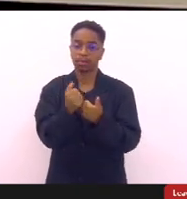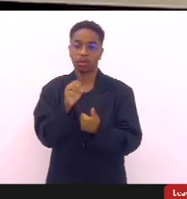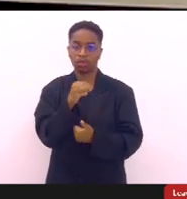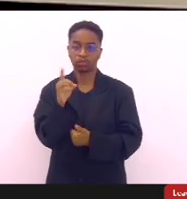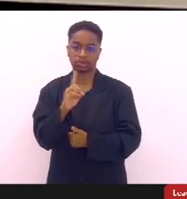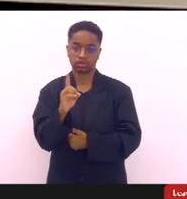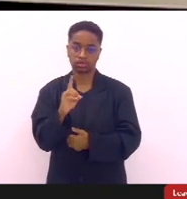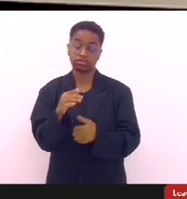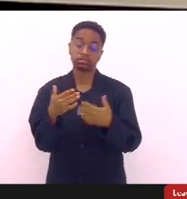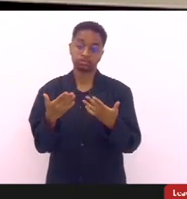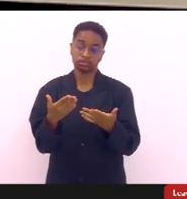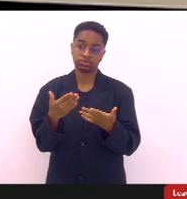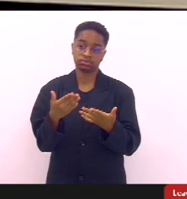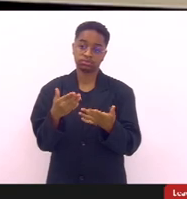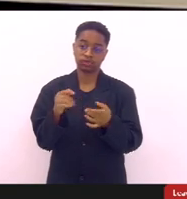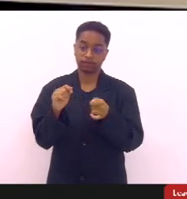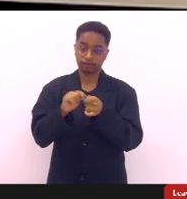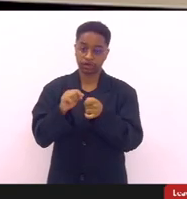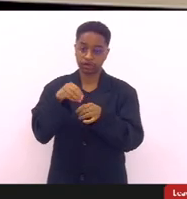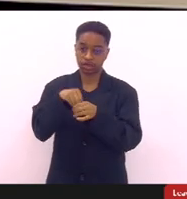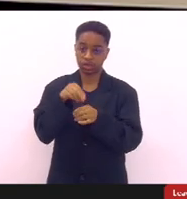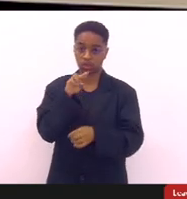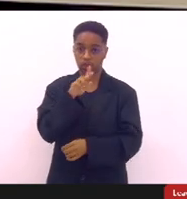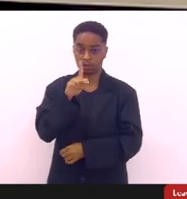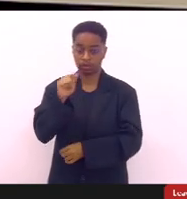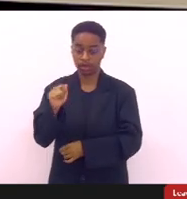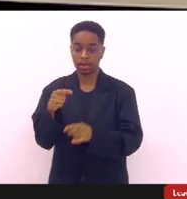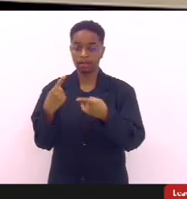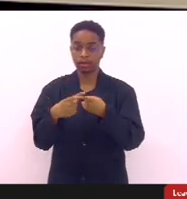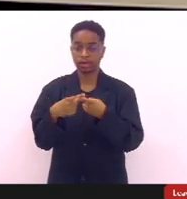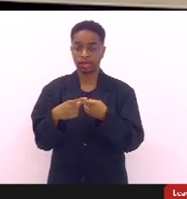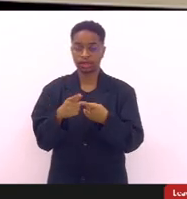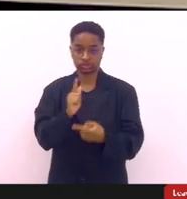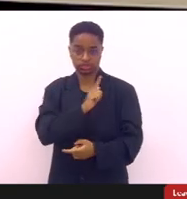Ela faz isso na UPA. A transferência da gestão da UPA